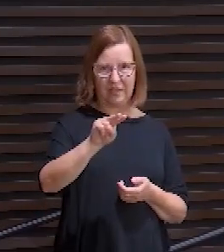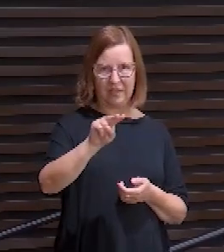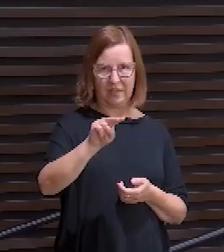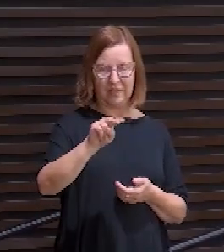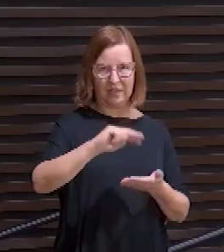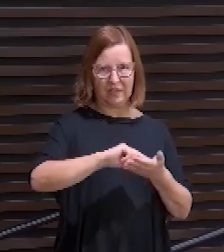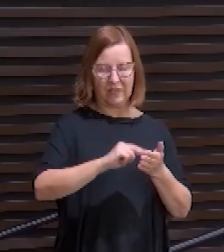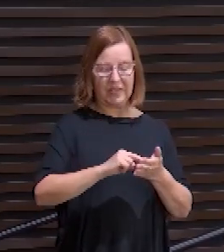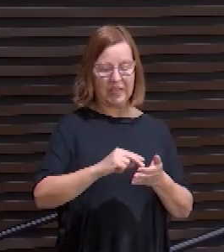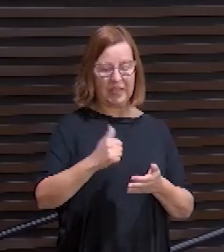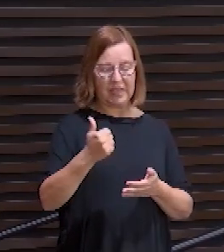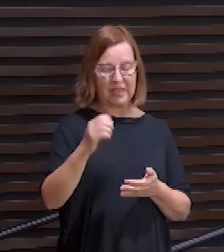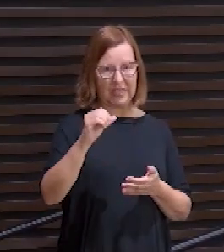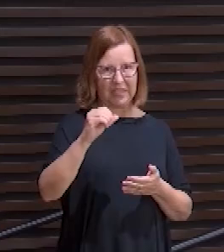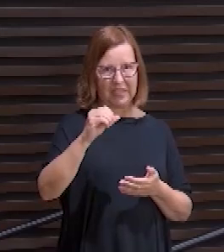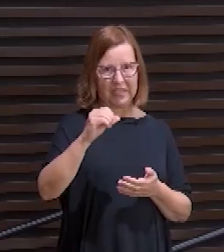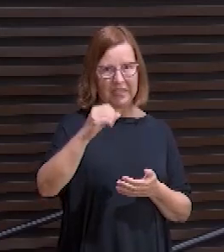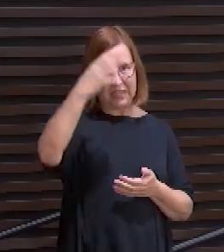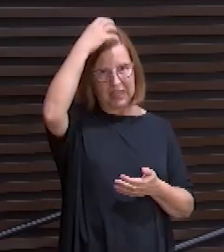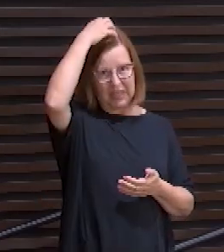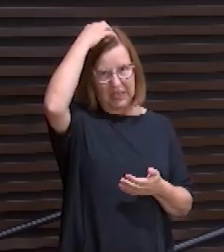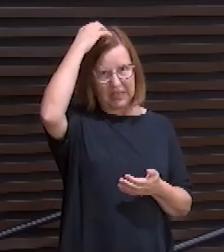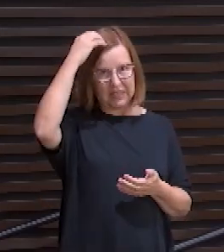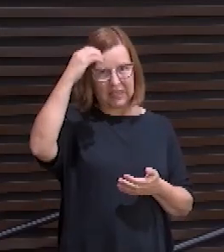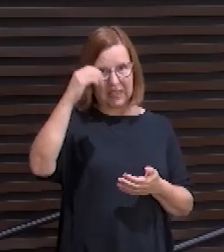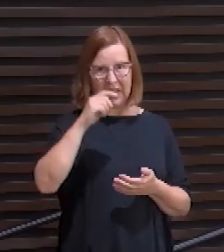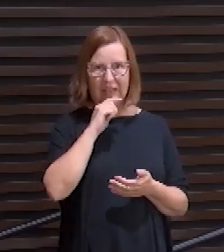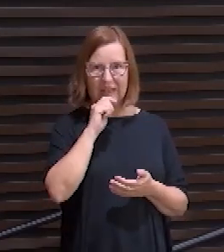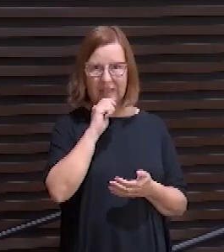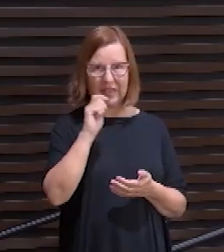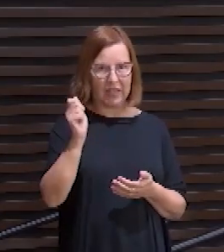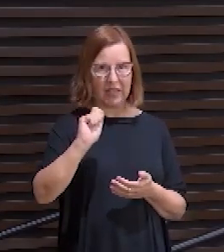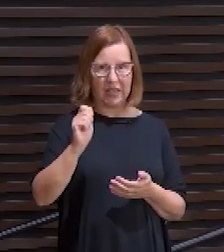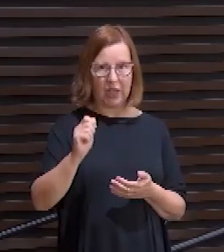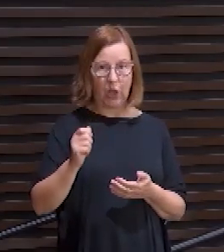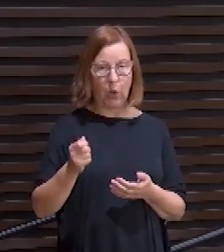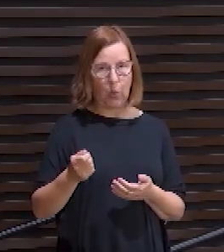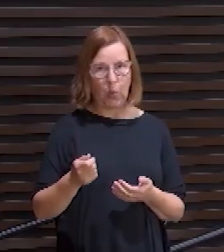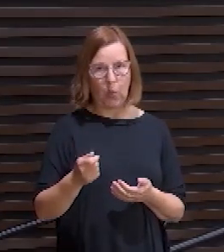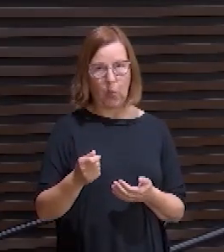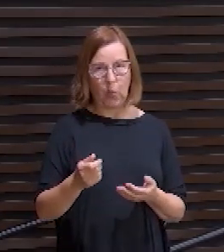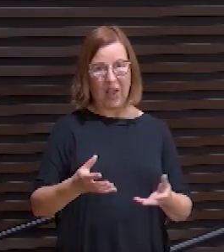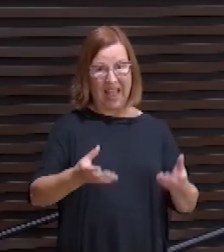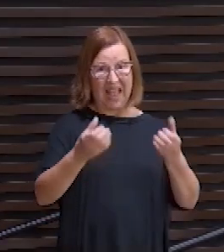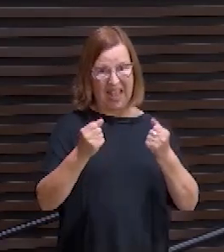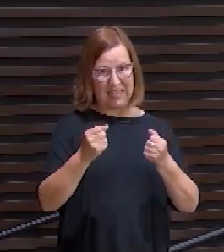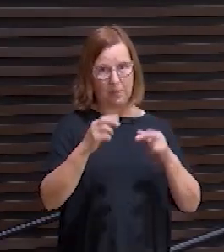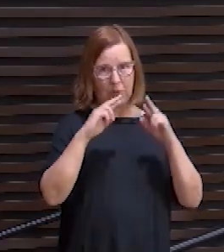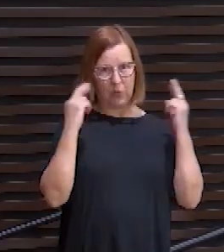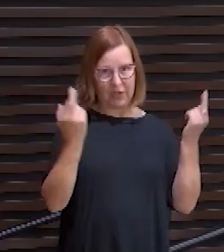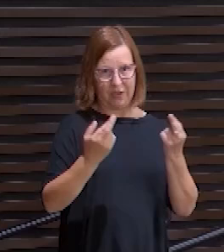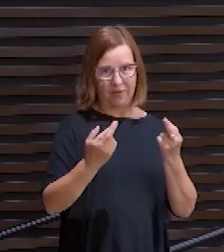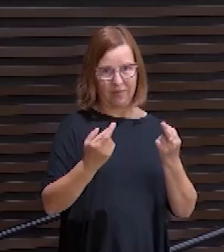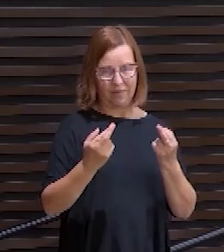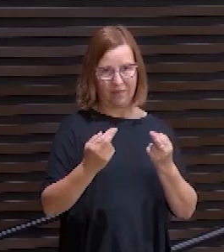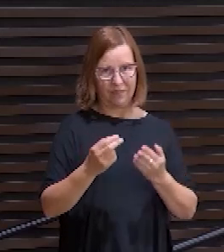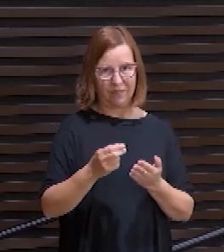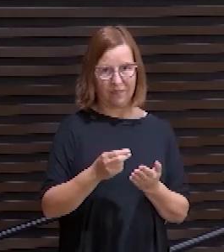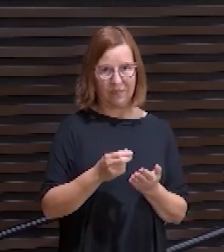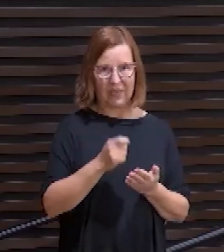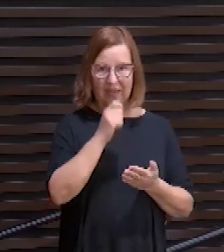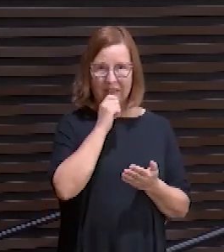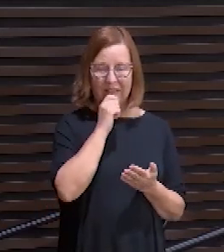10 reis, os quais ainda não receberam o reino. Então, na época que João escreveu, eles ainda não tinham recebido o reino. Ainda estava a besta do Império